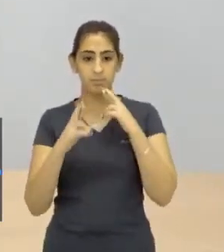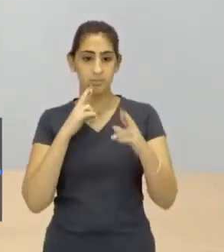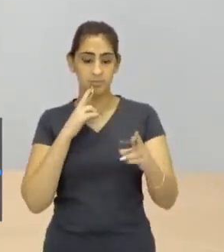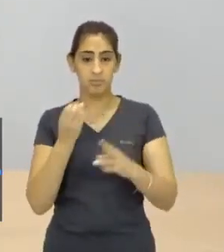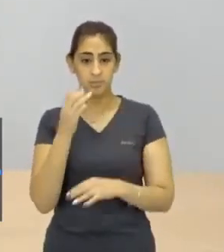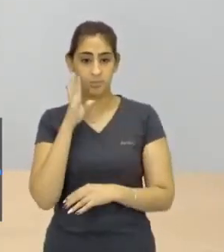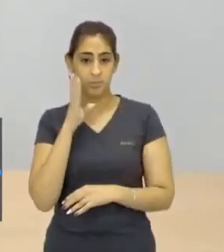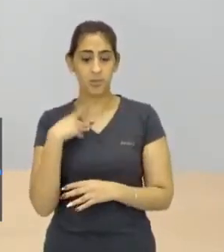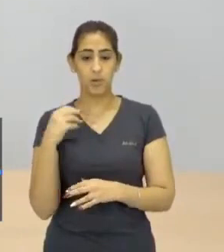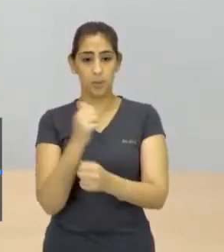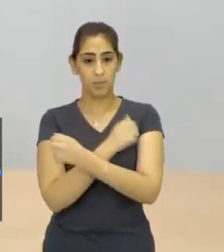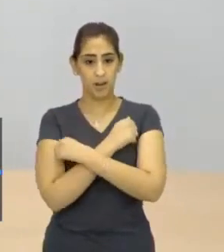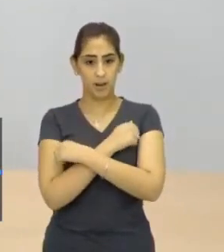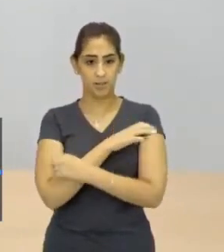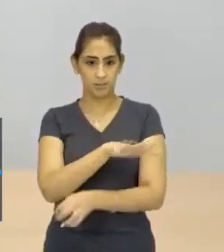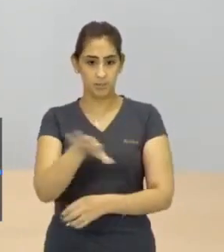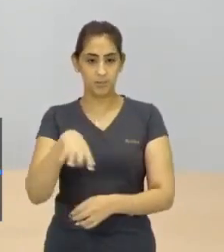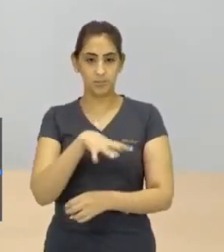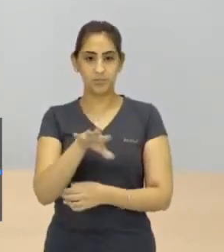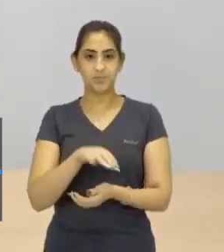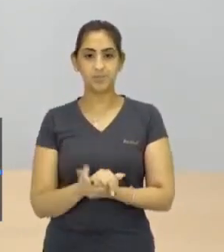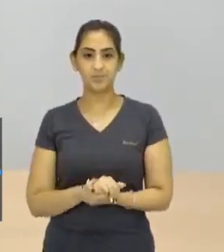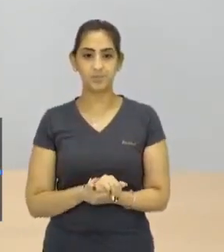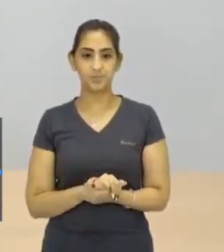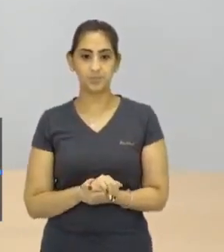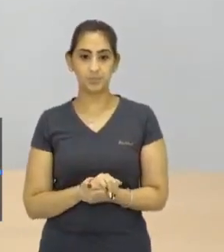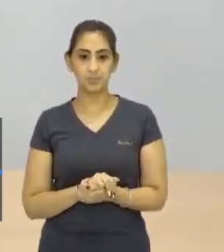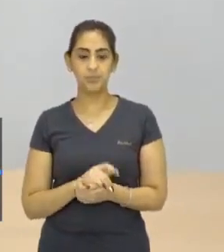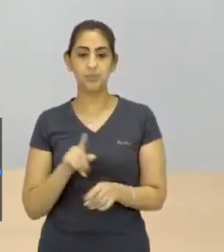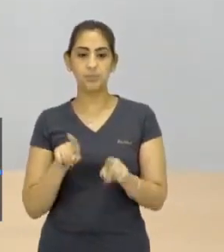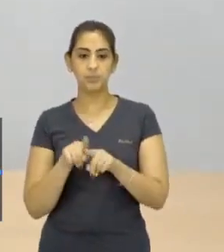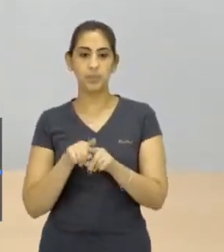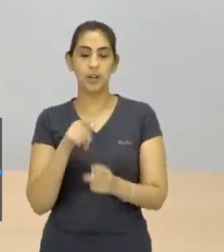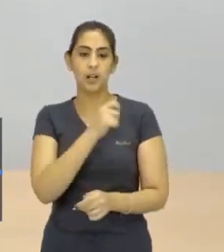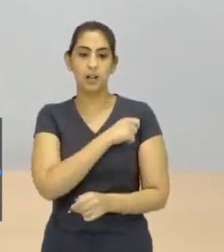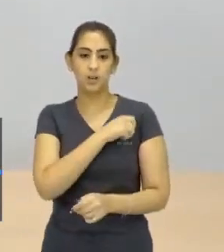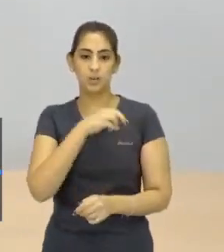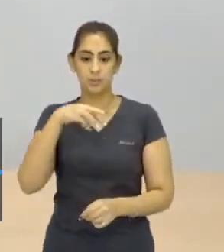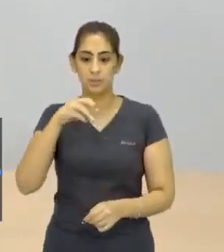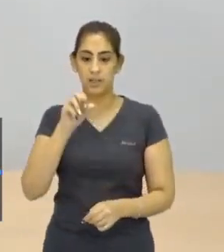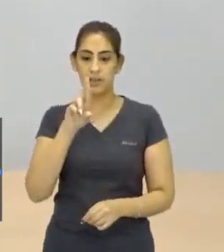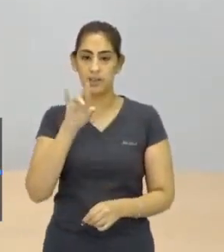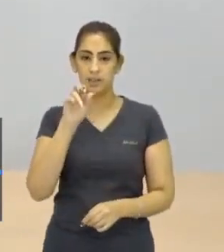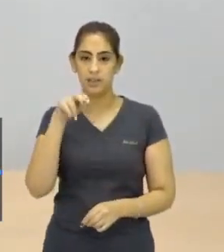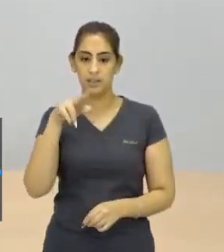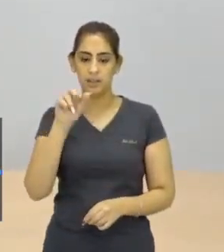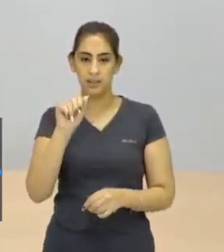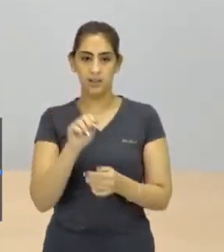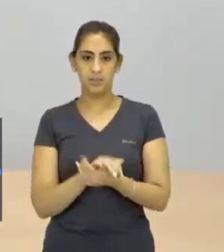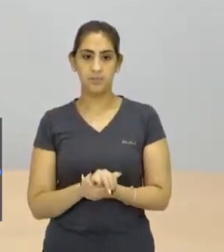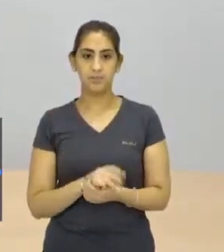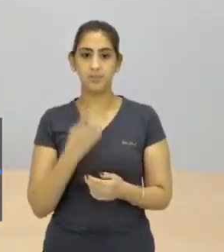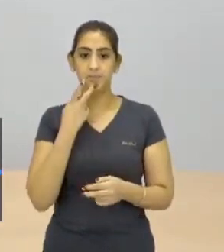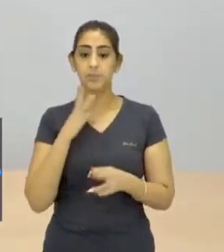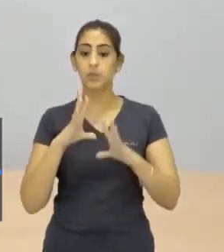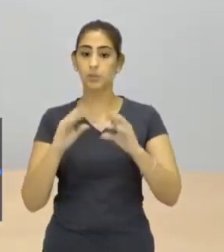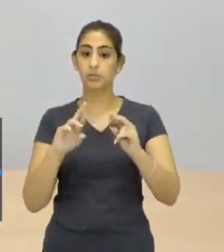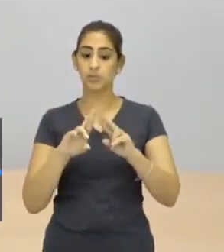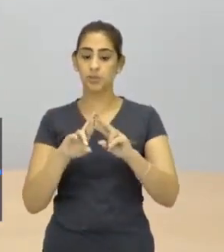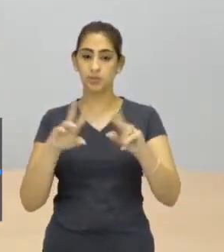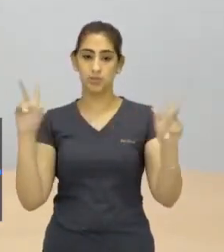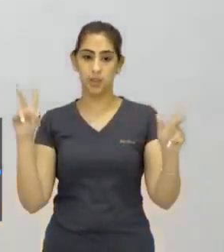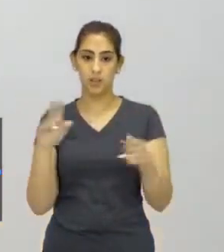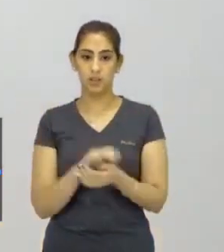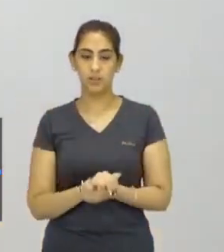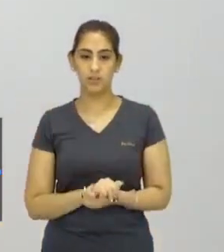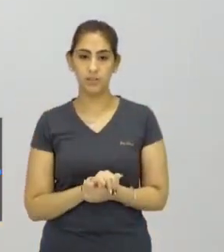C, do professor Josimar. E a aluna Mariana, da professora Aline, todos falando que são diferentes.